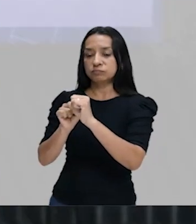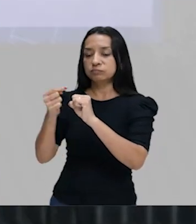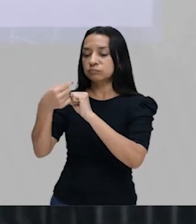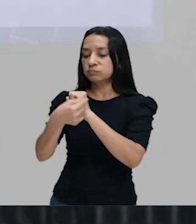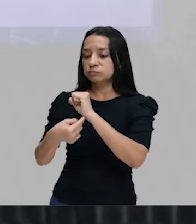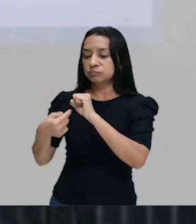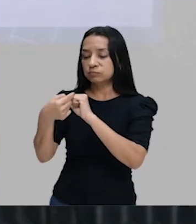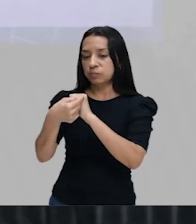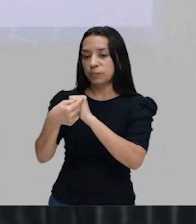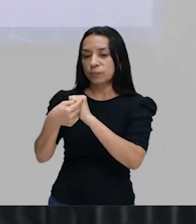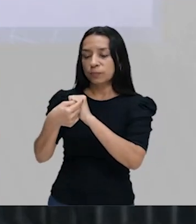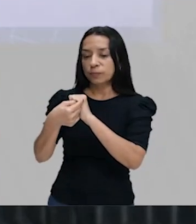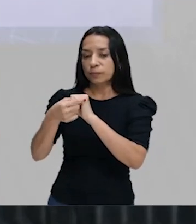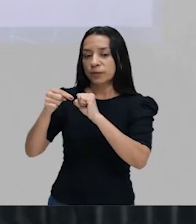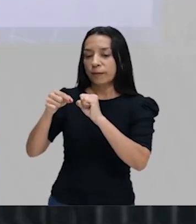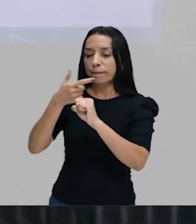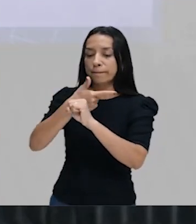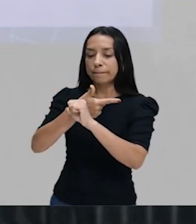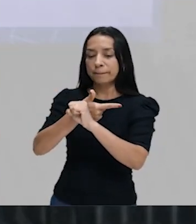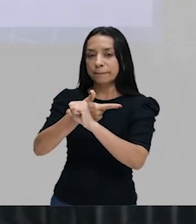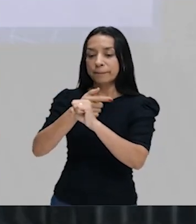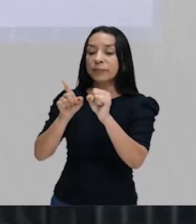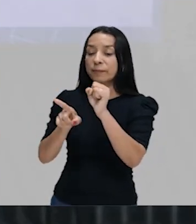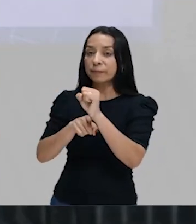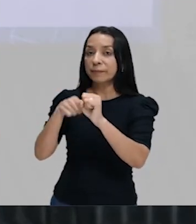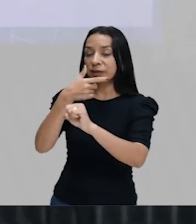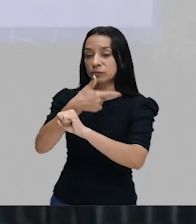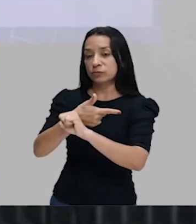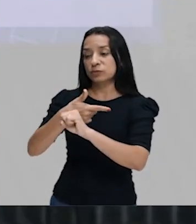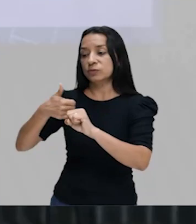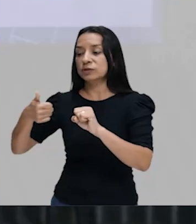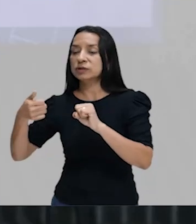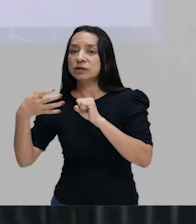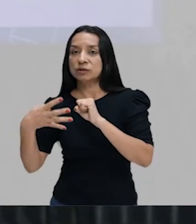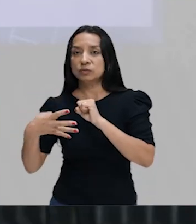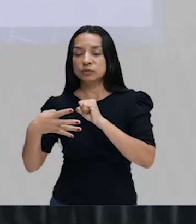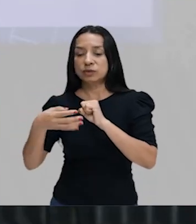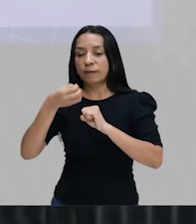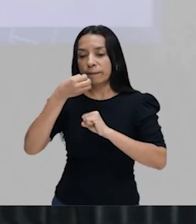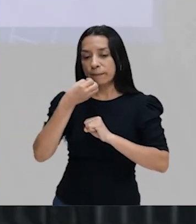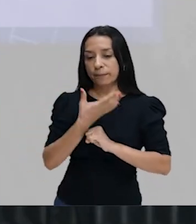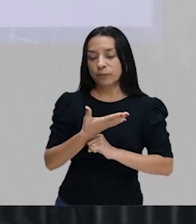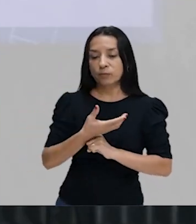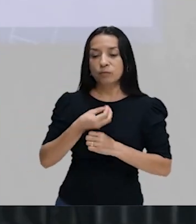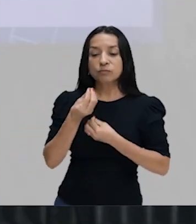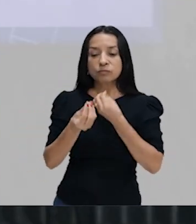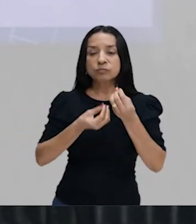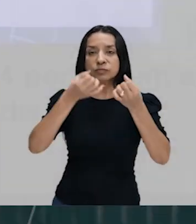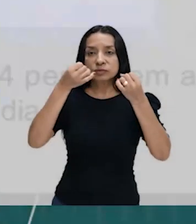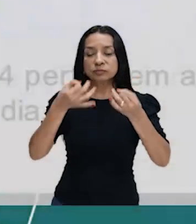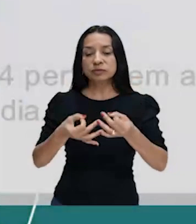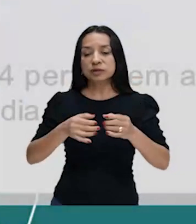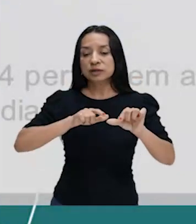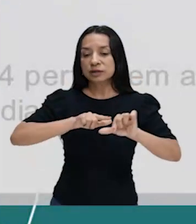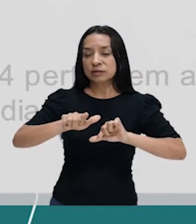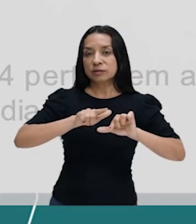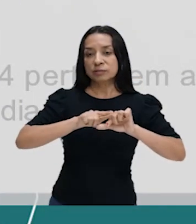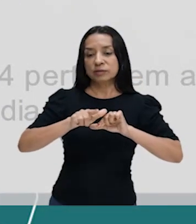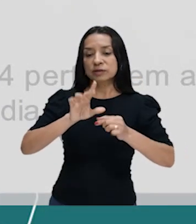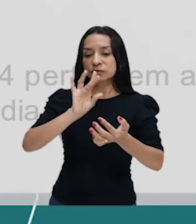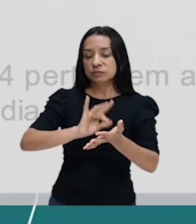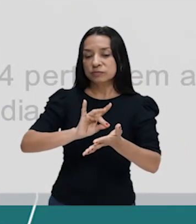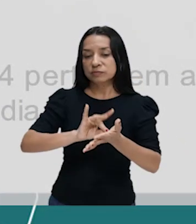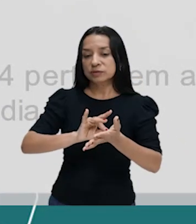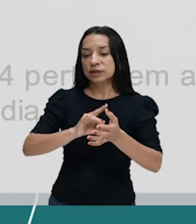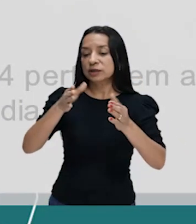intervalo fechado entre menos 2 e 14. Bom, como eu disse para você, né, aqui eu estou trabalhando justamente com o